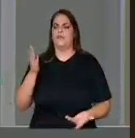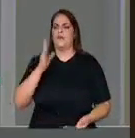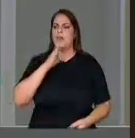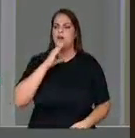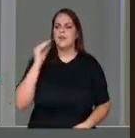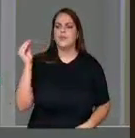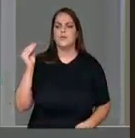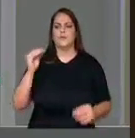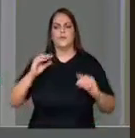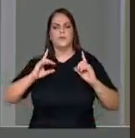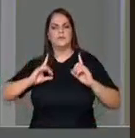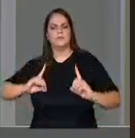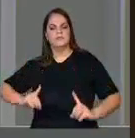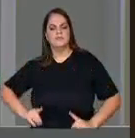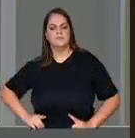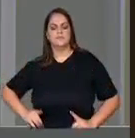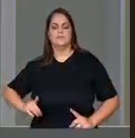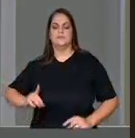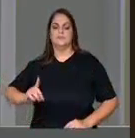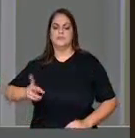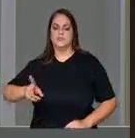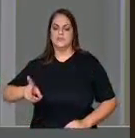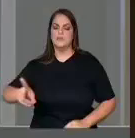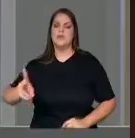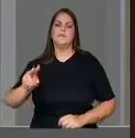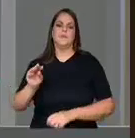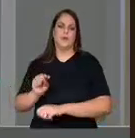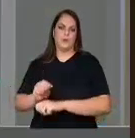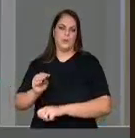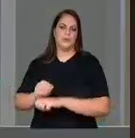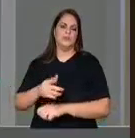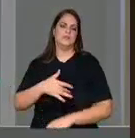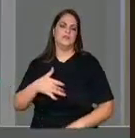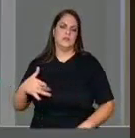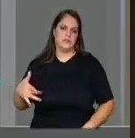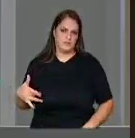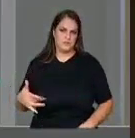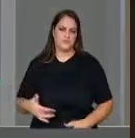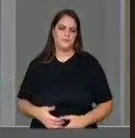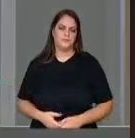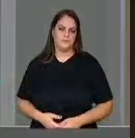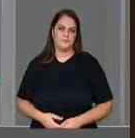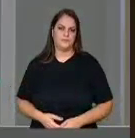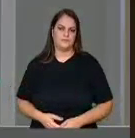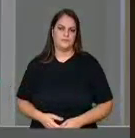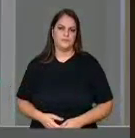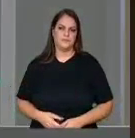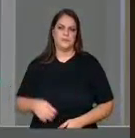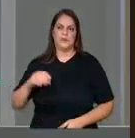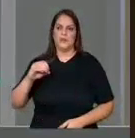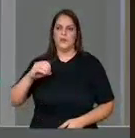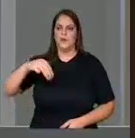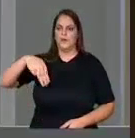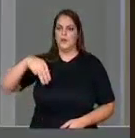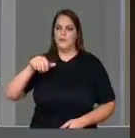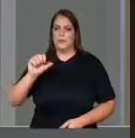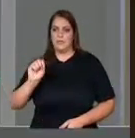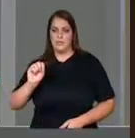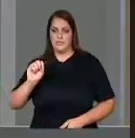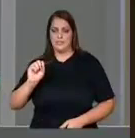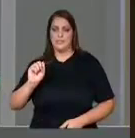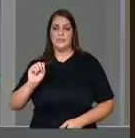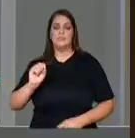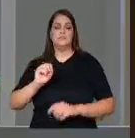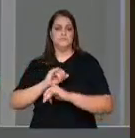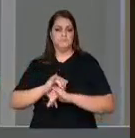adultos, deficientes, cuidando da saúde. Segundo a Organização Mundial de Saúde, para cada